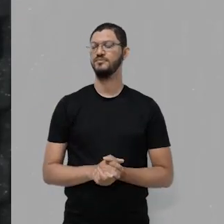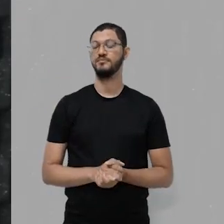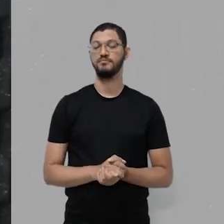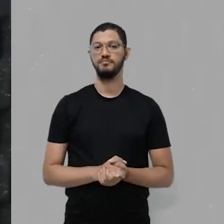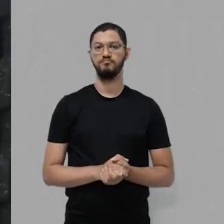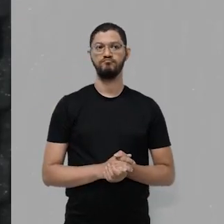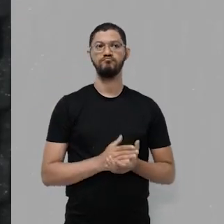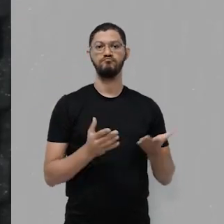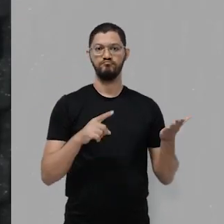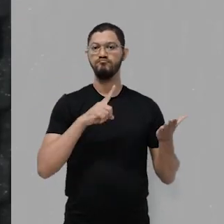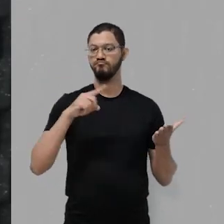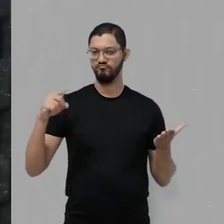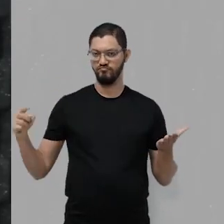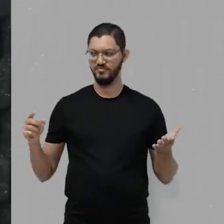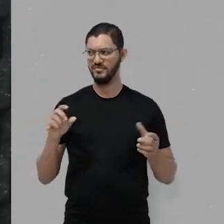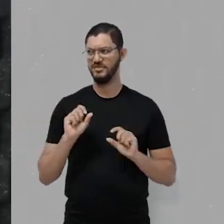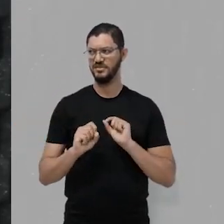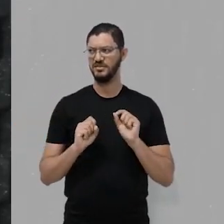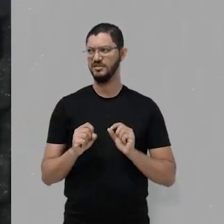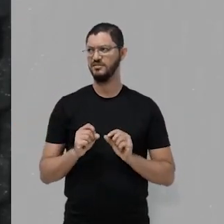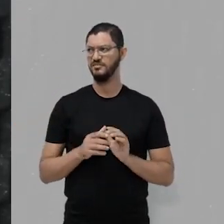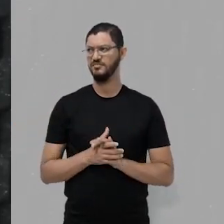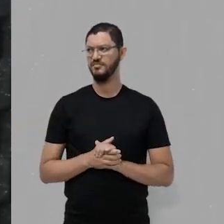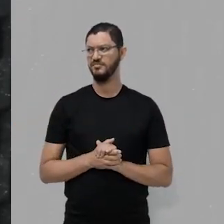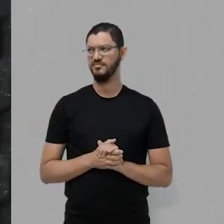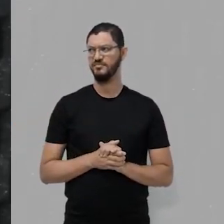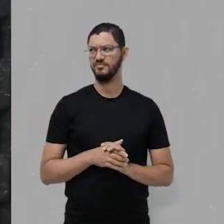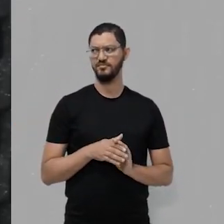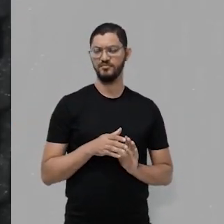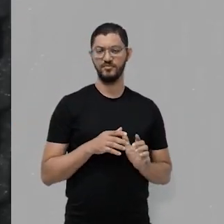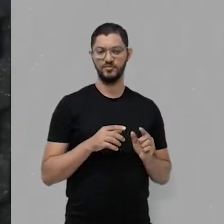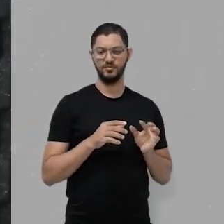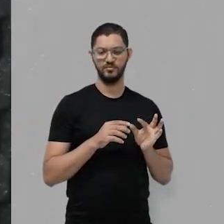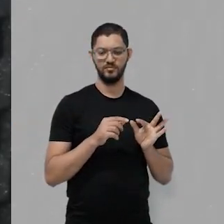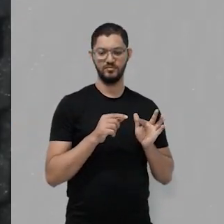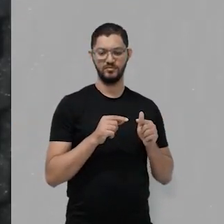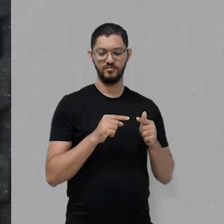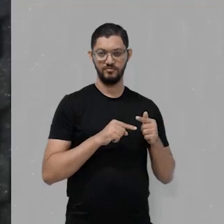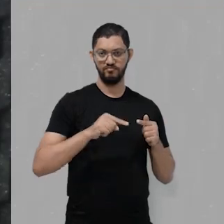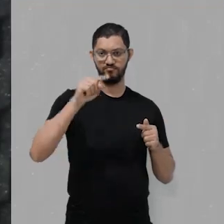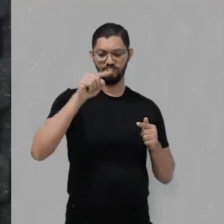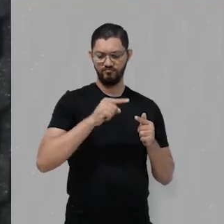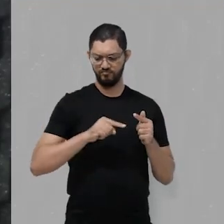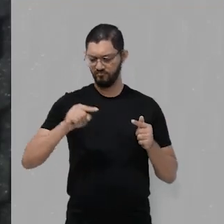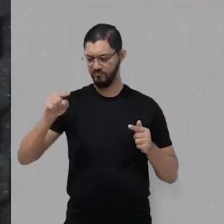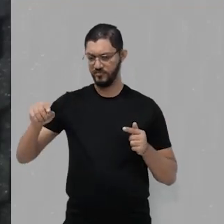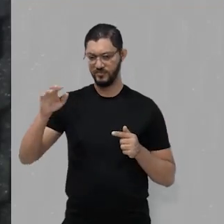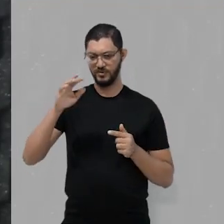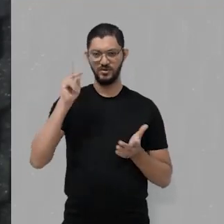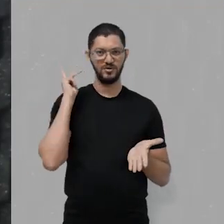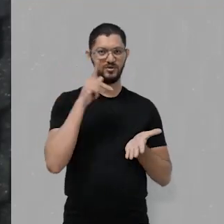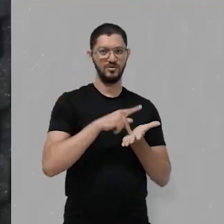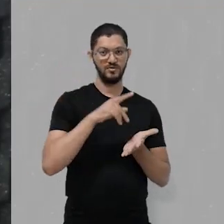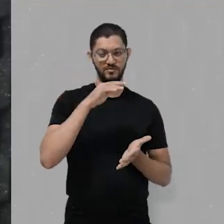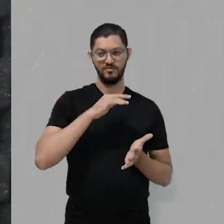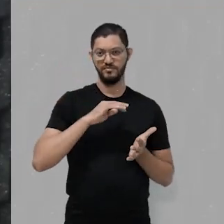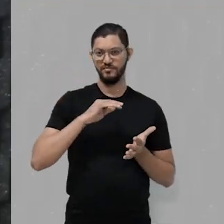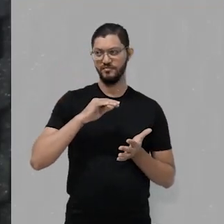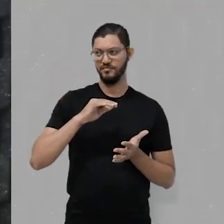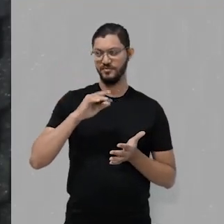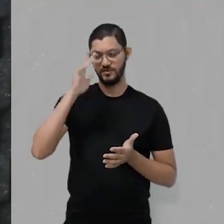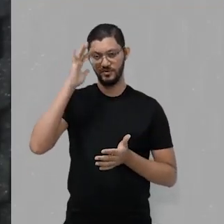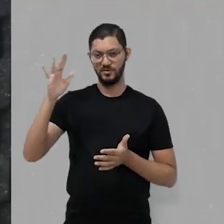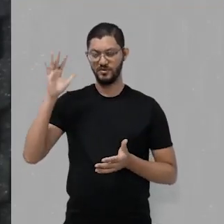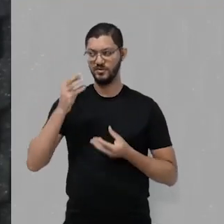Nesse gráfico, quando você faz o traçado do crescimento real e o crescimento, a curva de potencial